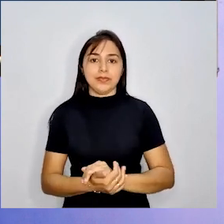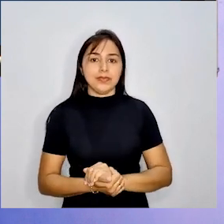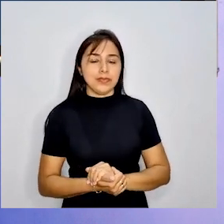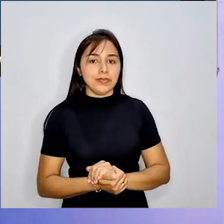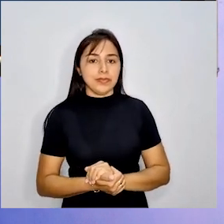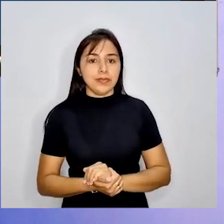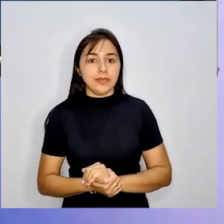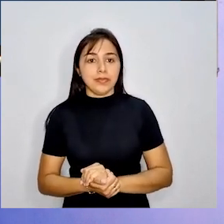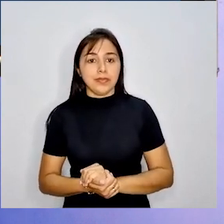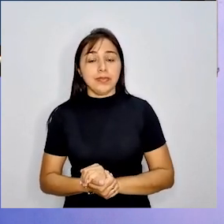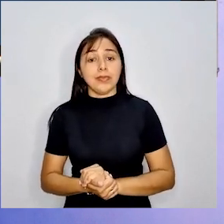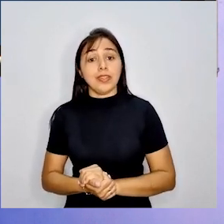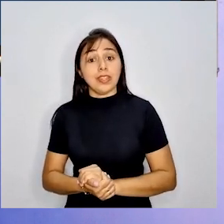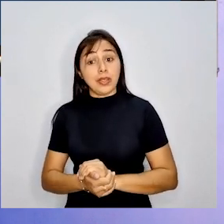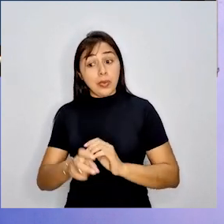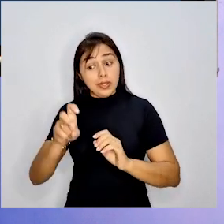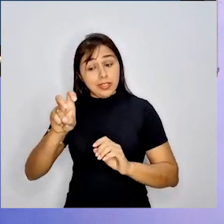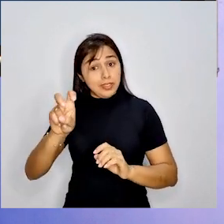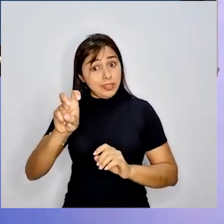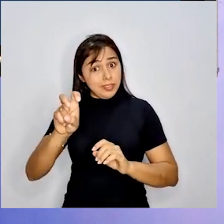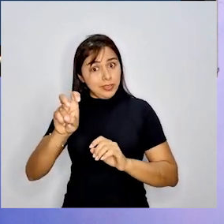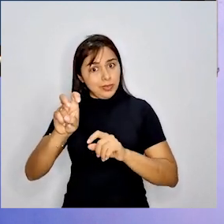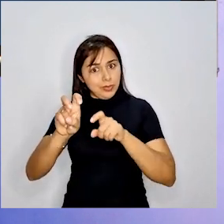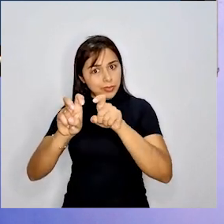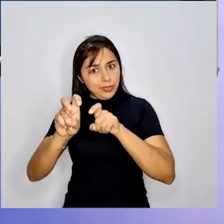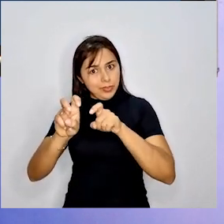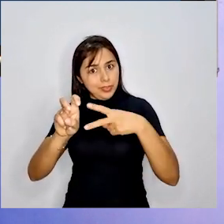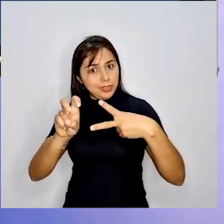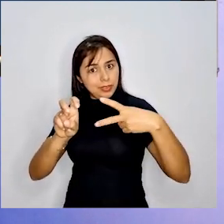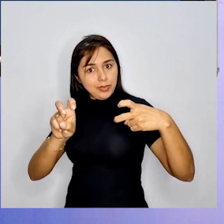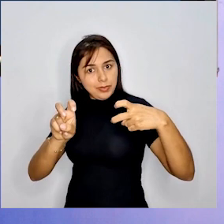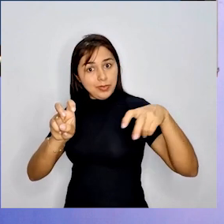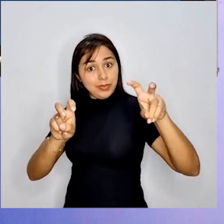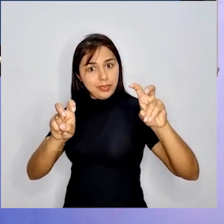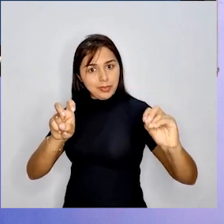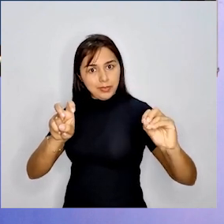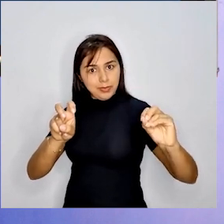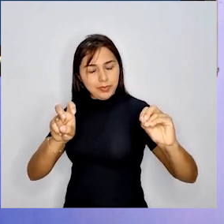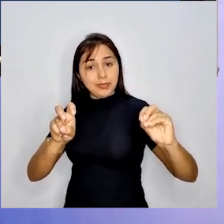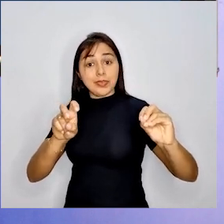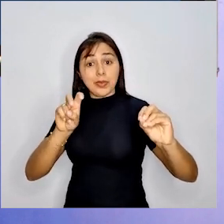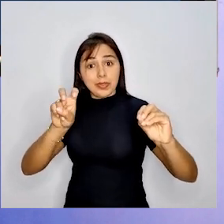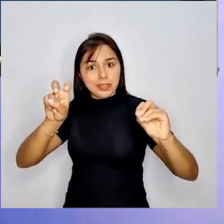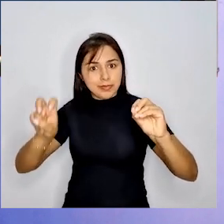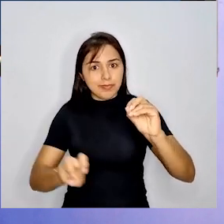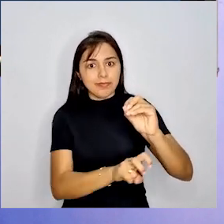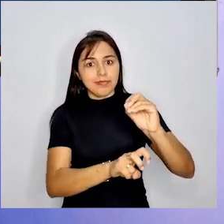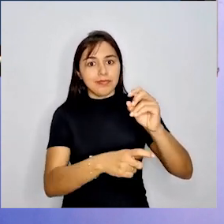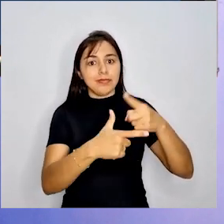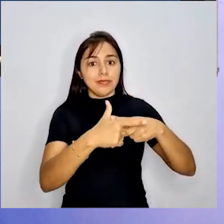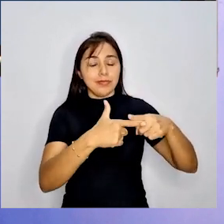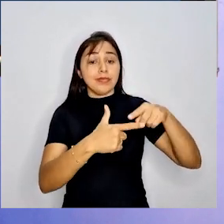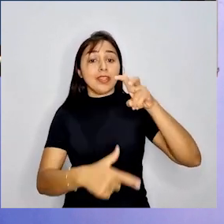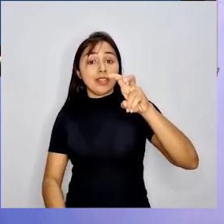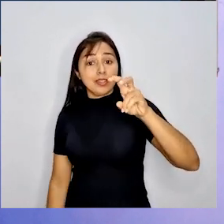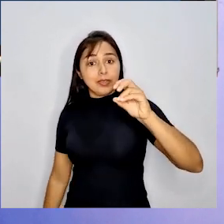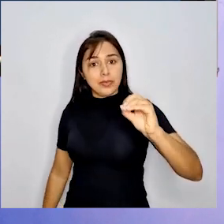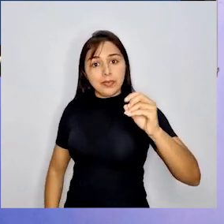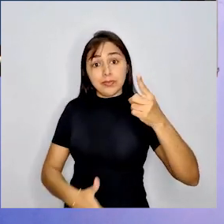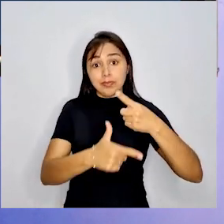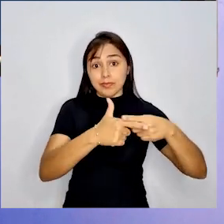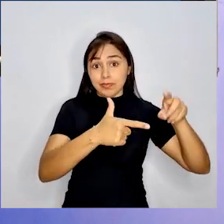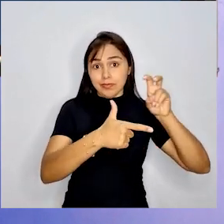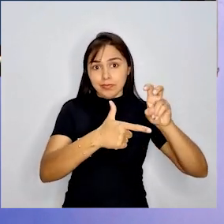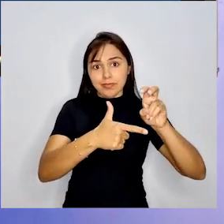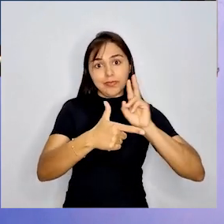passar dividindo. Então, 50 dividido para 5 vai ser igual a 10. Logo, né, o valor de x vai